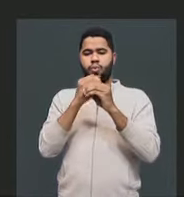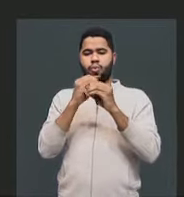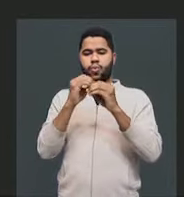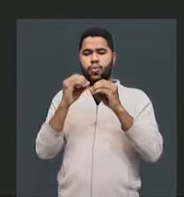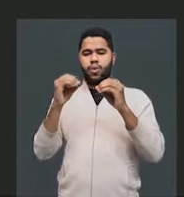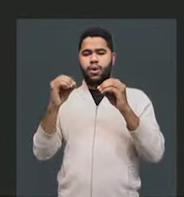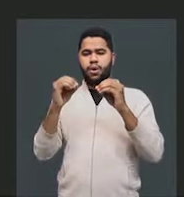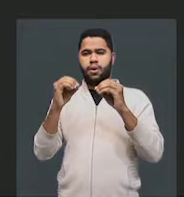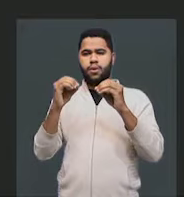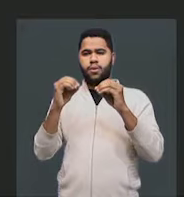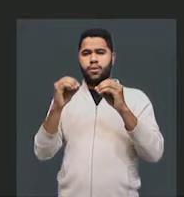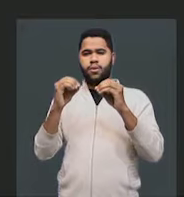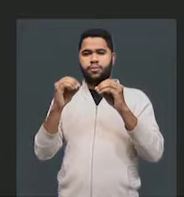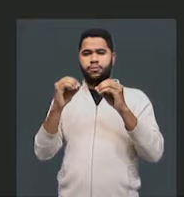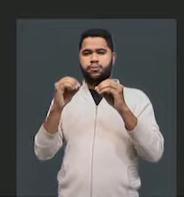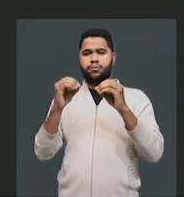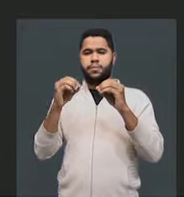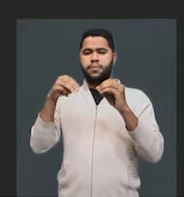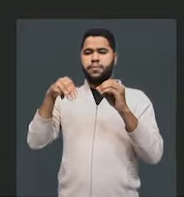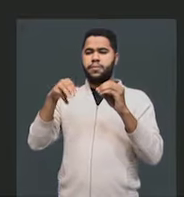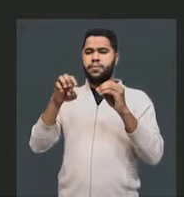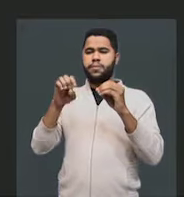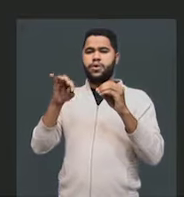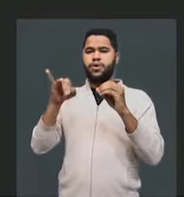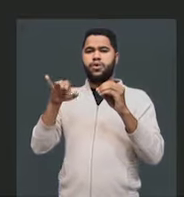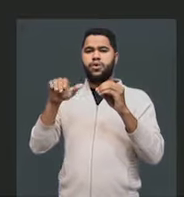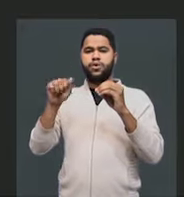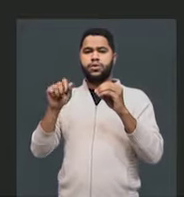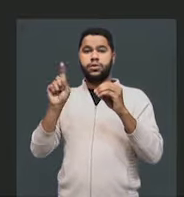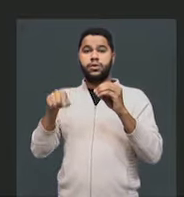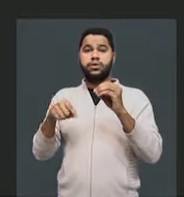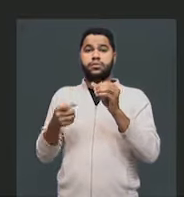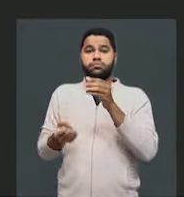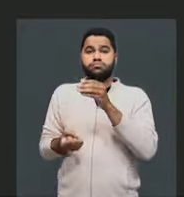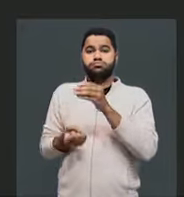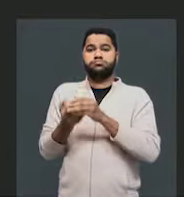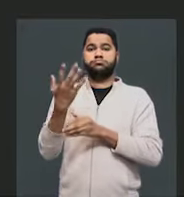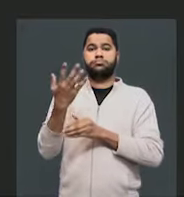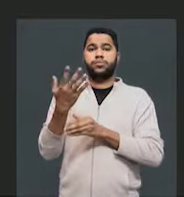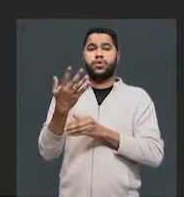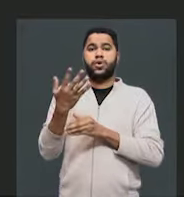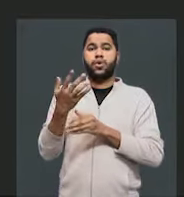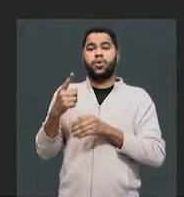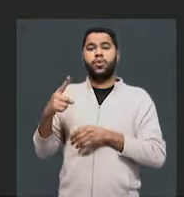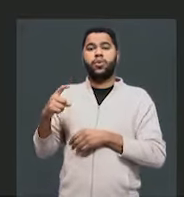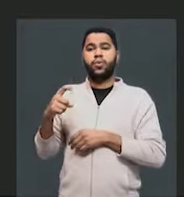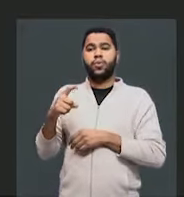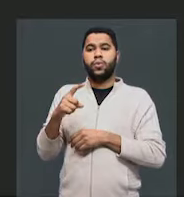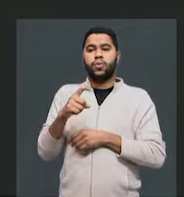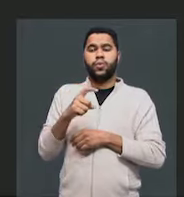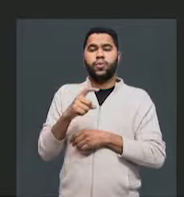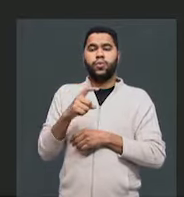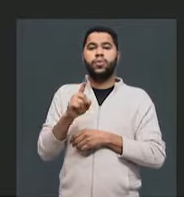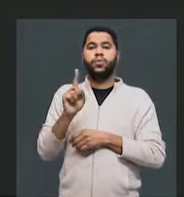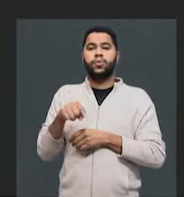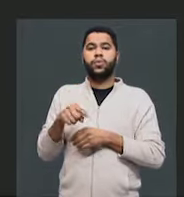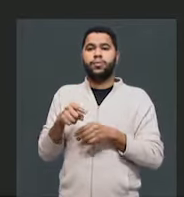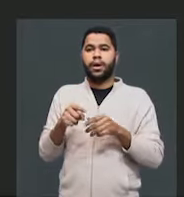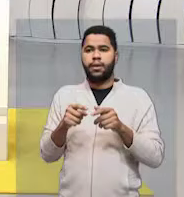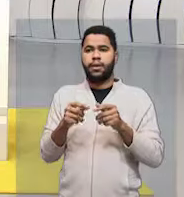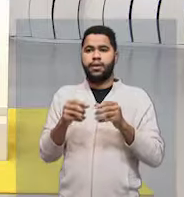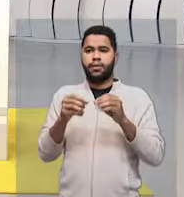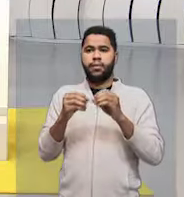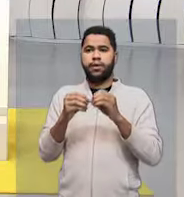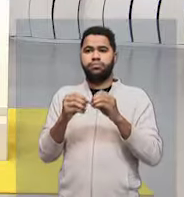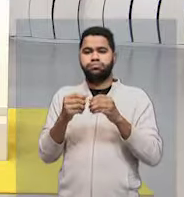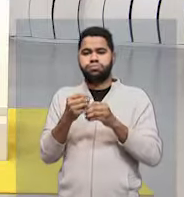divisão meiótica e vai produzir o espermatócito, vai crescer,